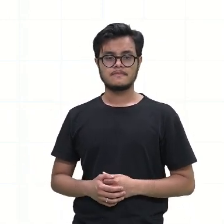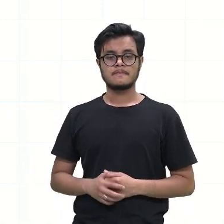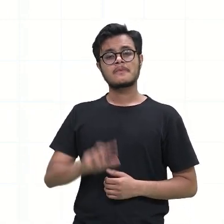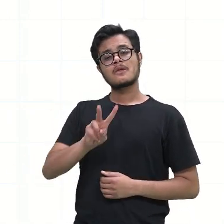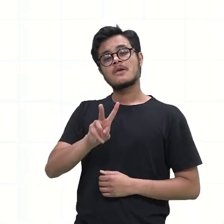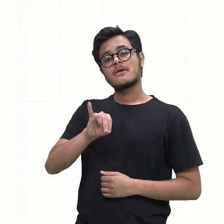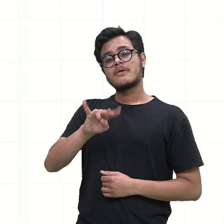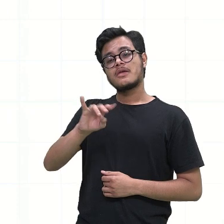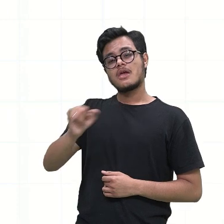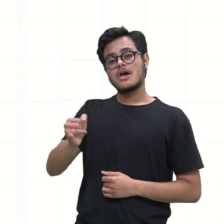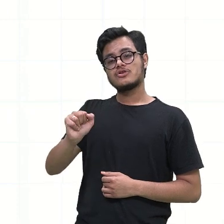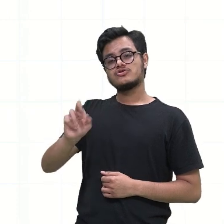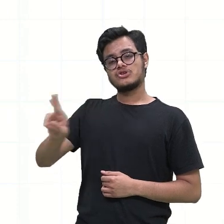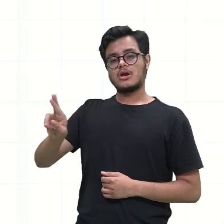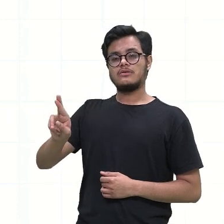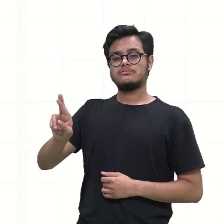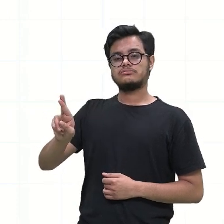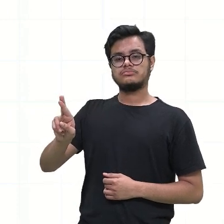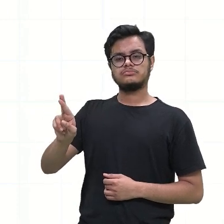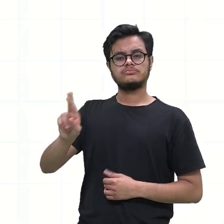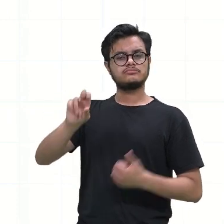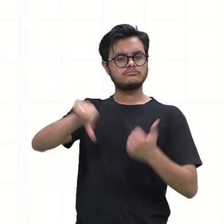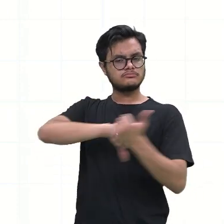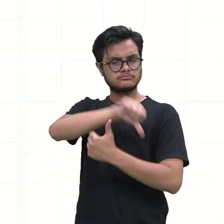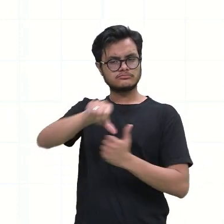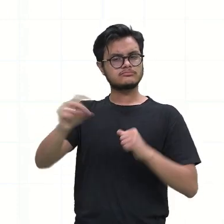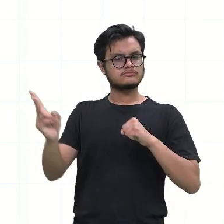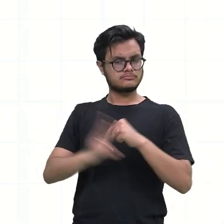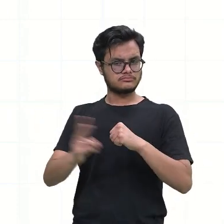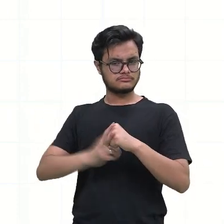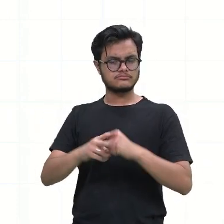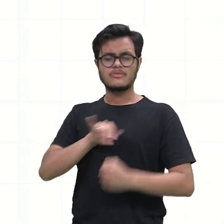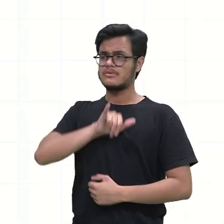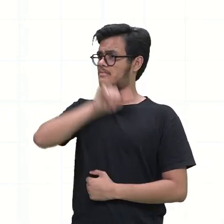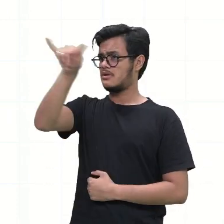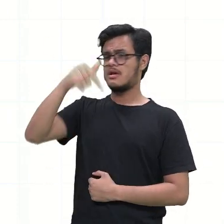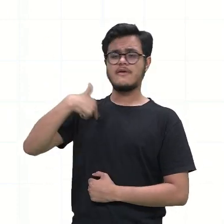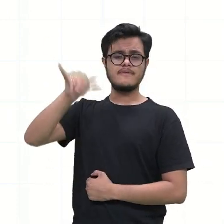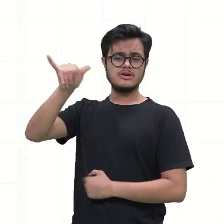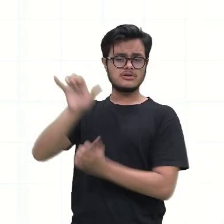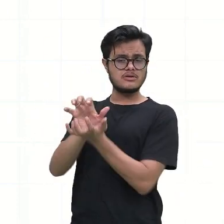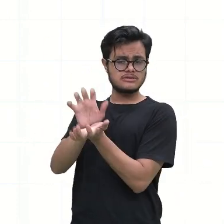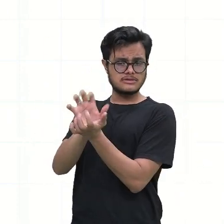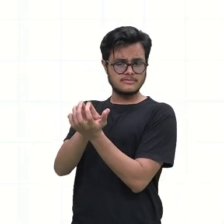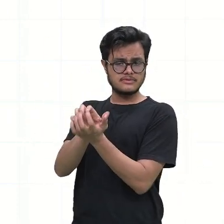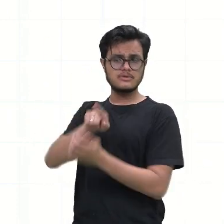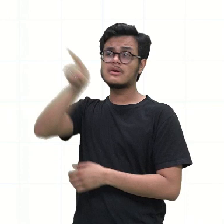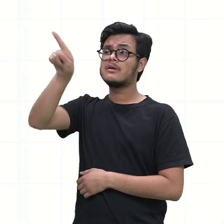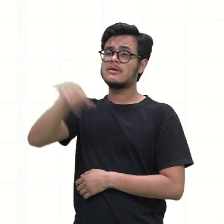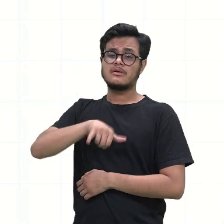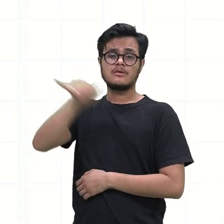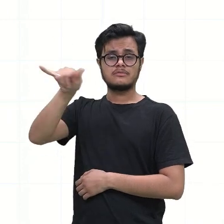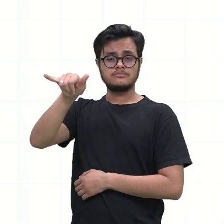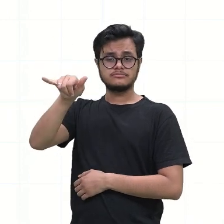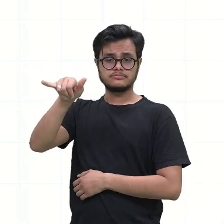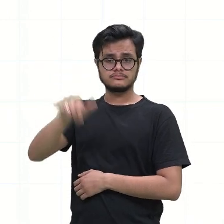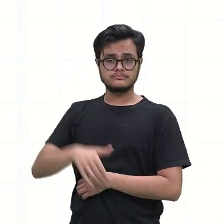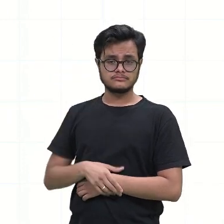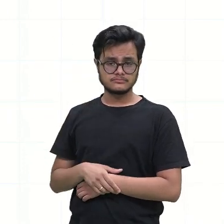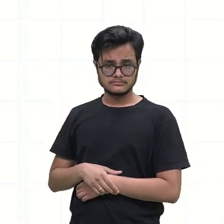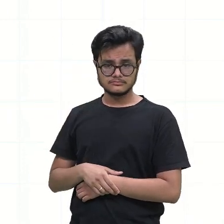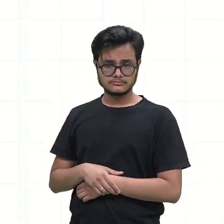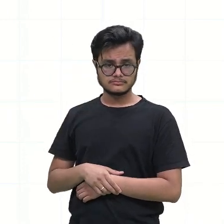viajar. Modo viajar. O verbo viajar, olha só. Quando eu digo assim, viajaremos para